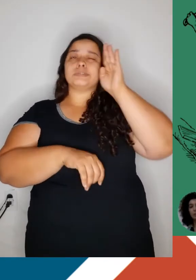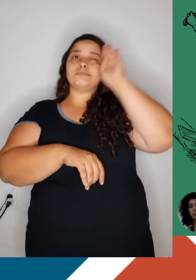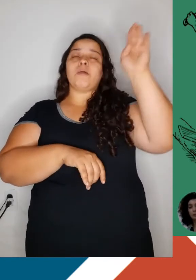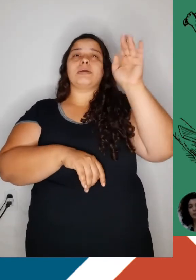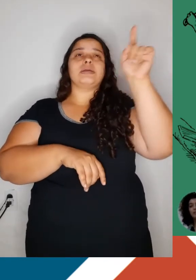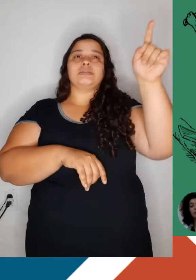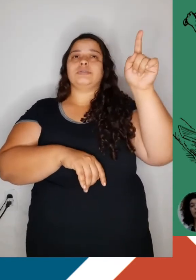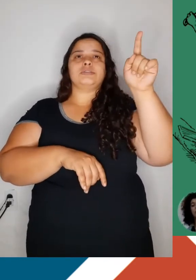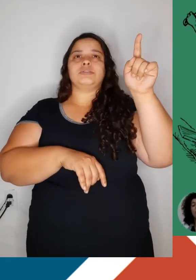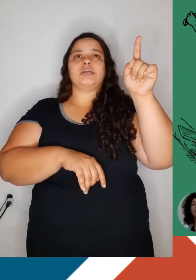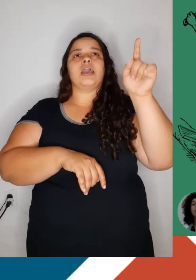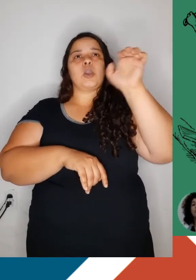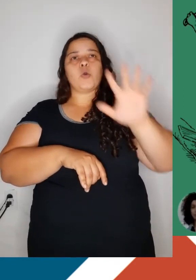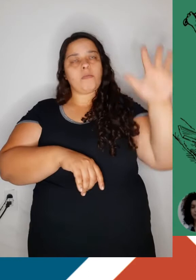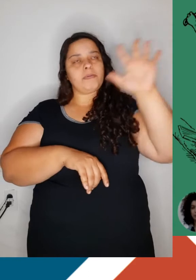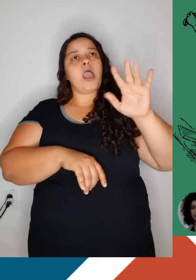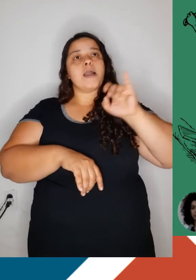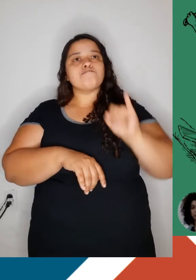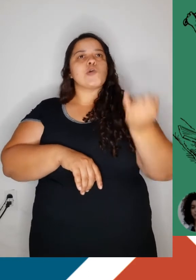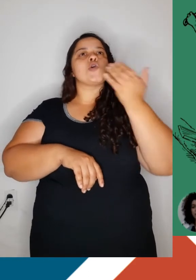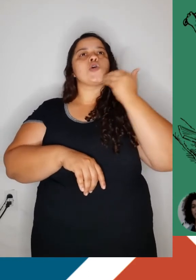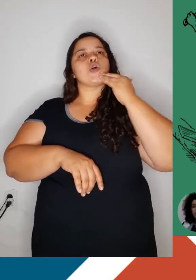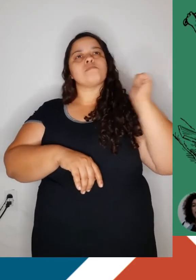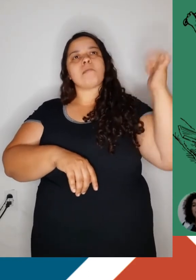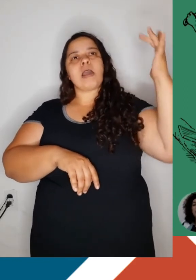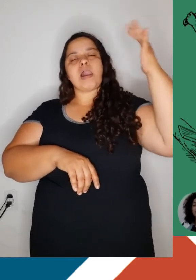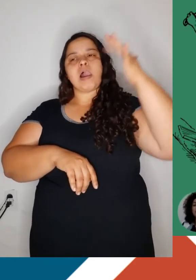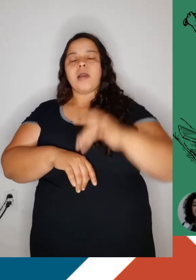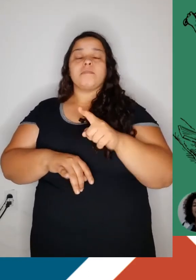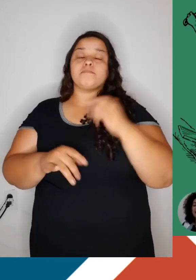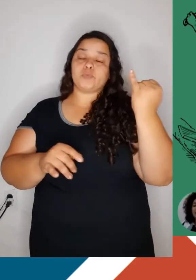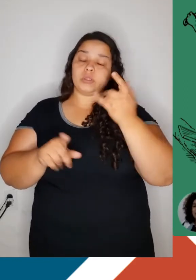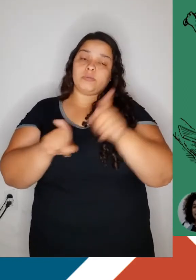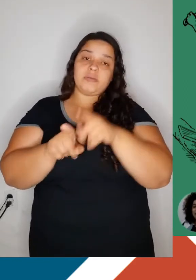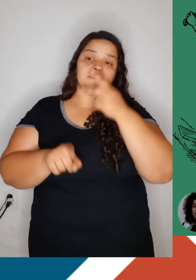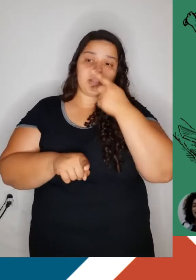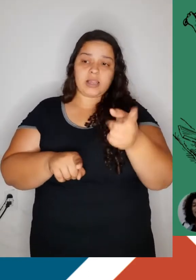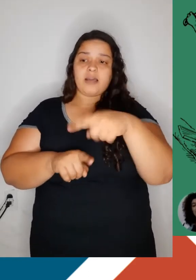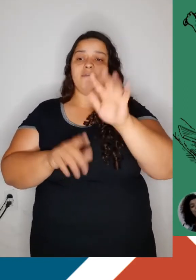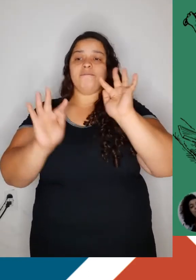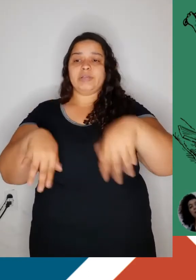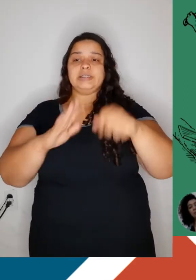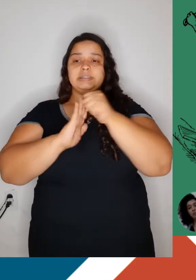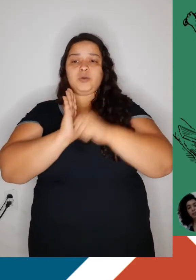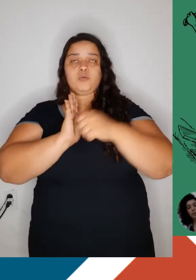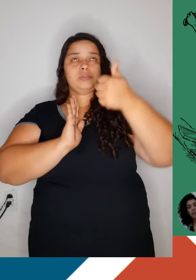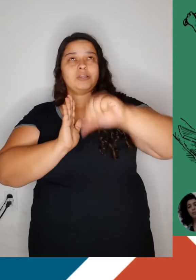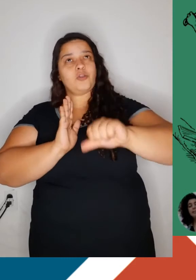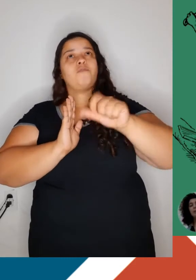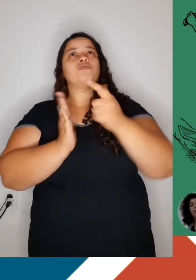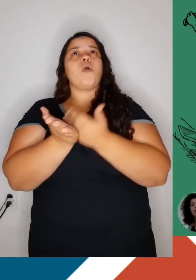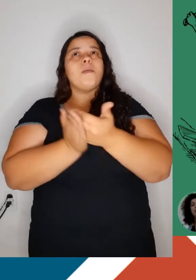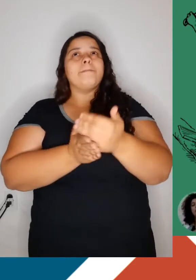principalmente europeus, se tornou oportuno nesse contexto. É importante considerar também que, em fins do século